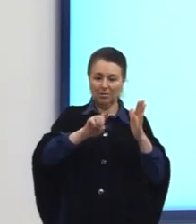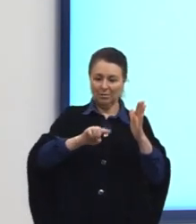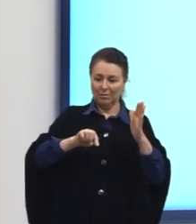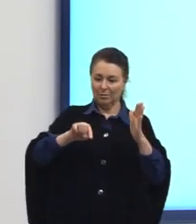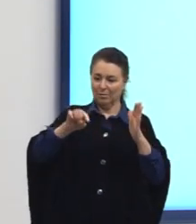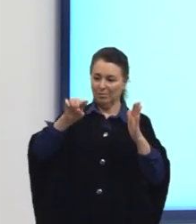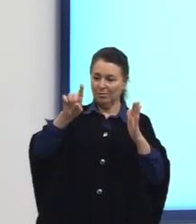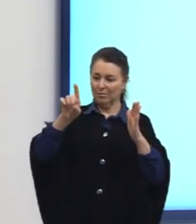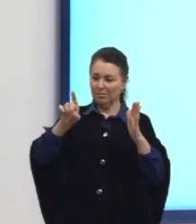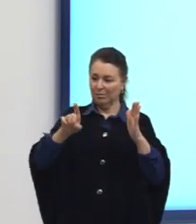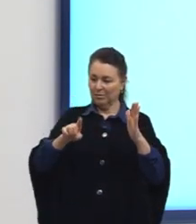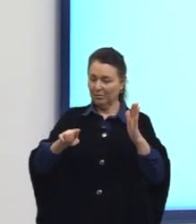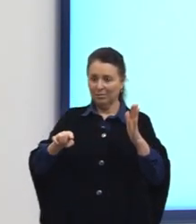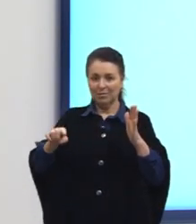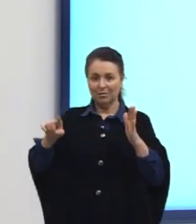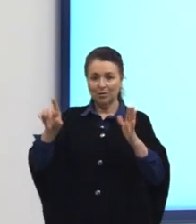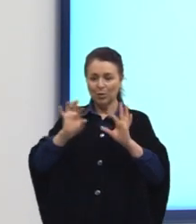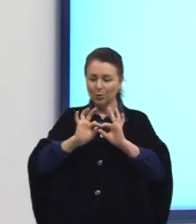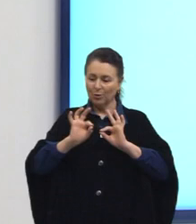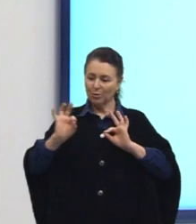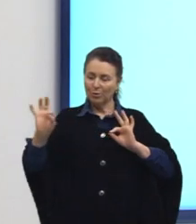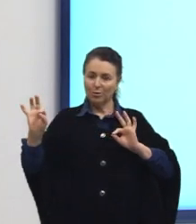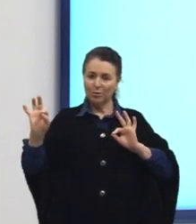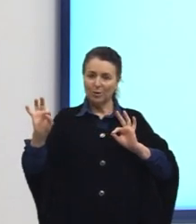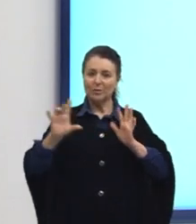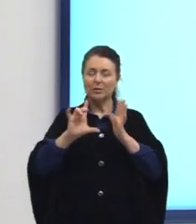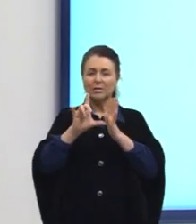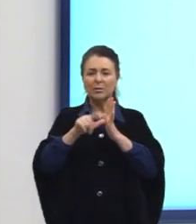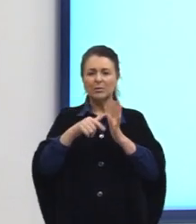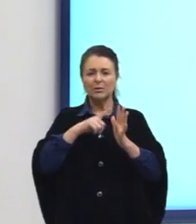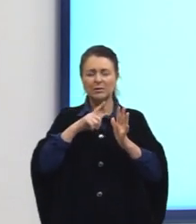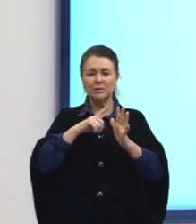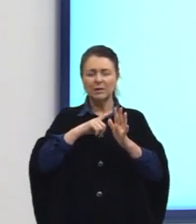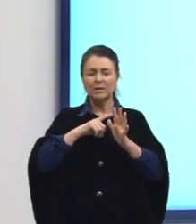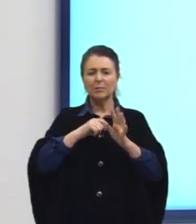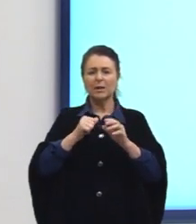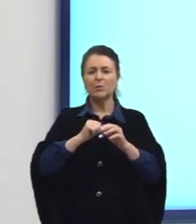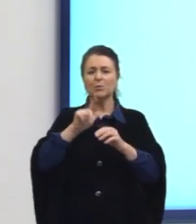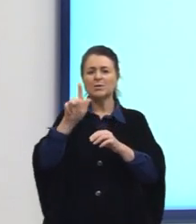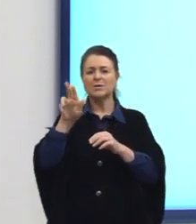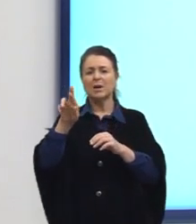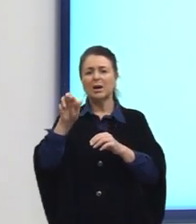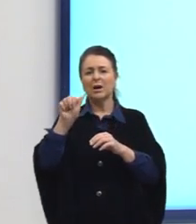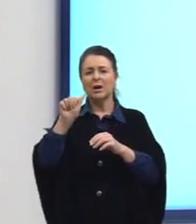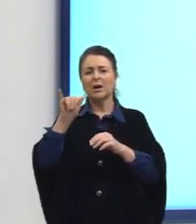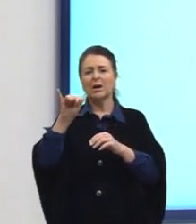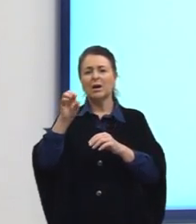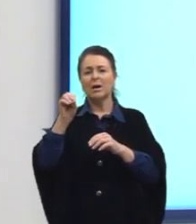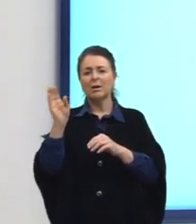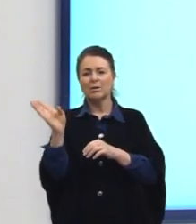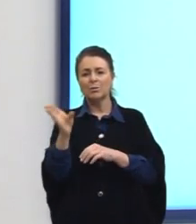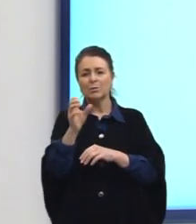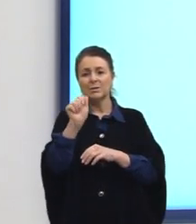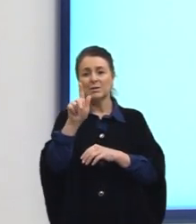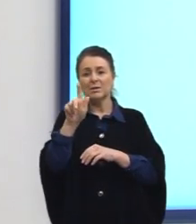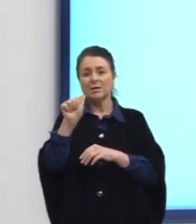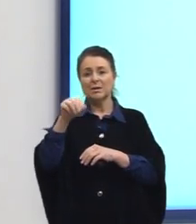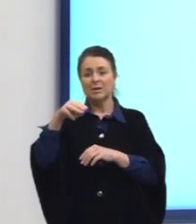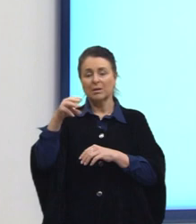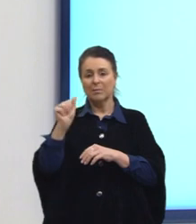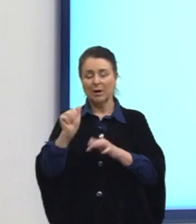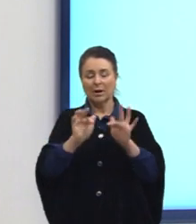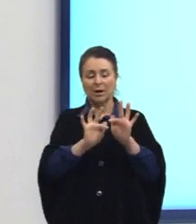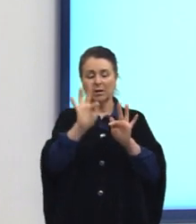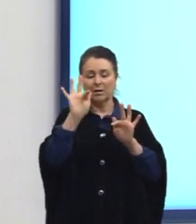mais longo e aqui no final eu tenho os raios Gamas por exemplo aqui eu vou ter uma frequência bem mais alta porque